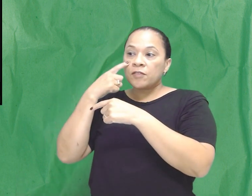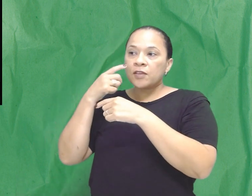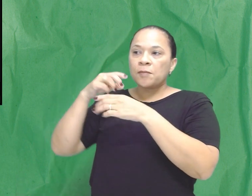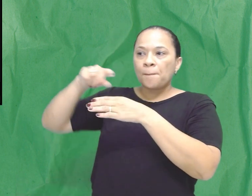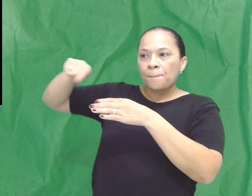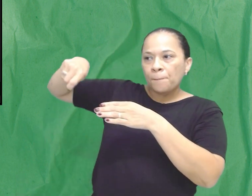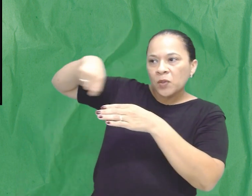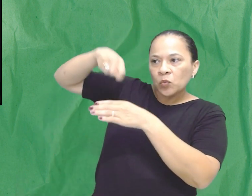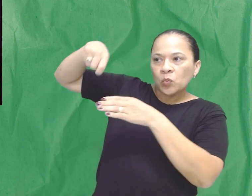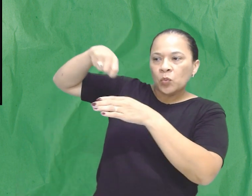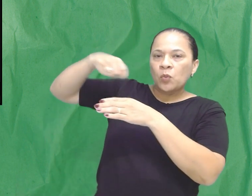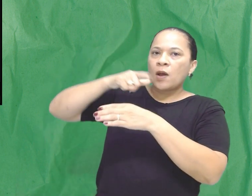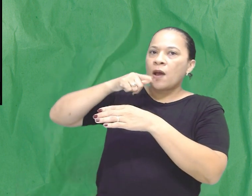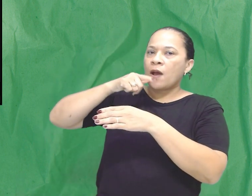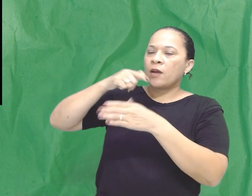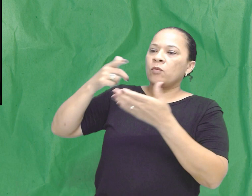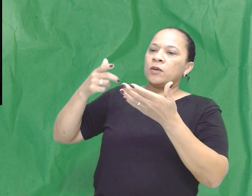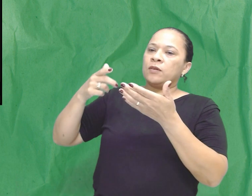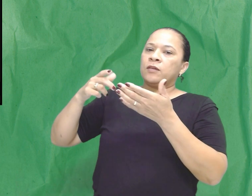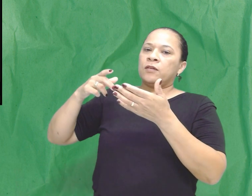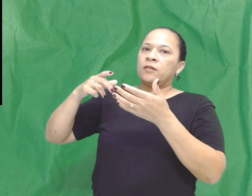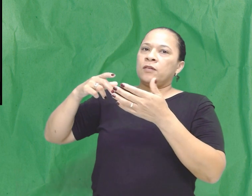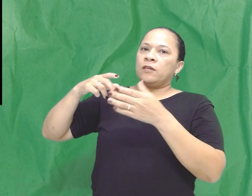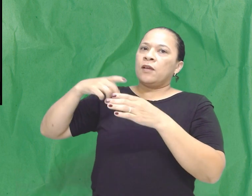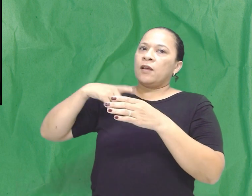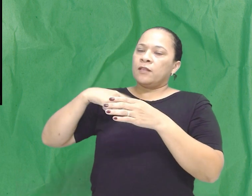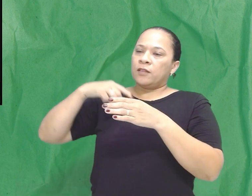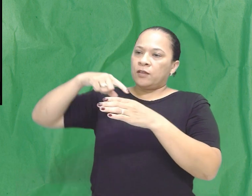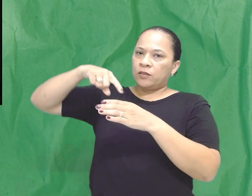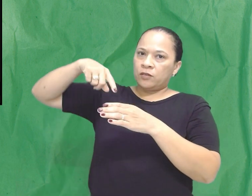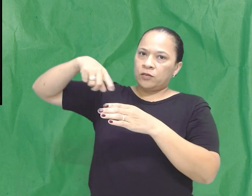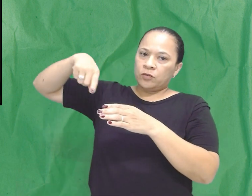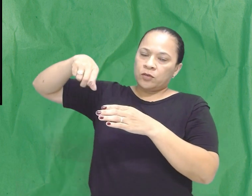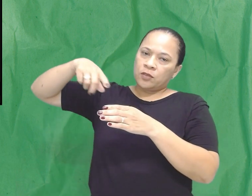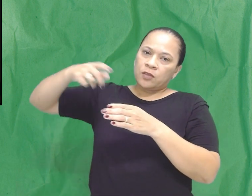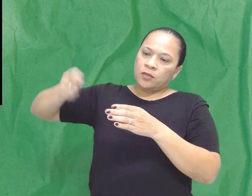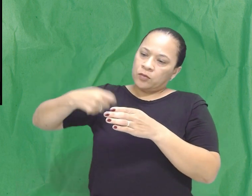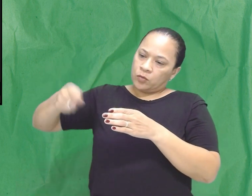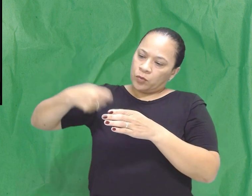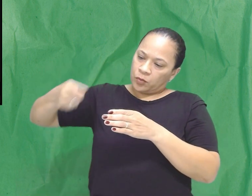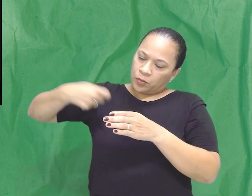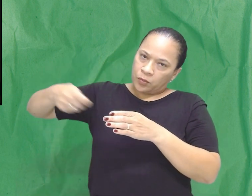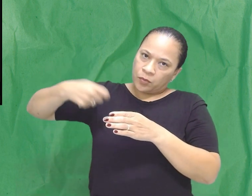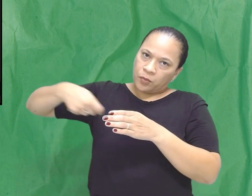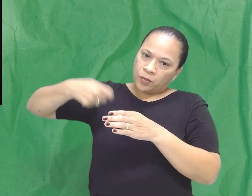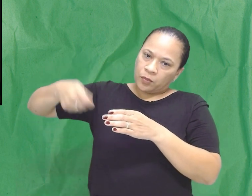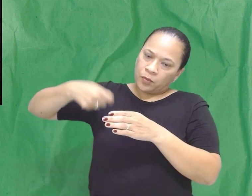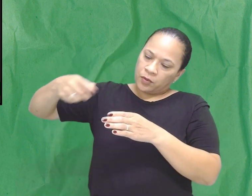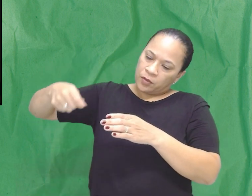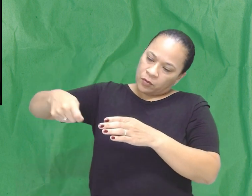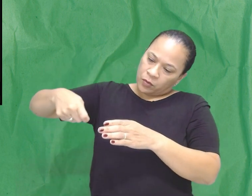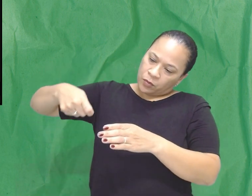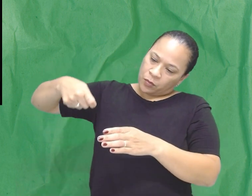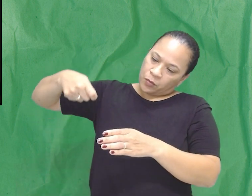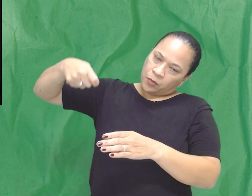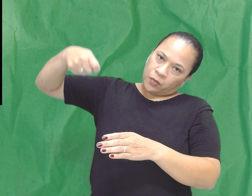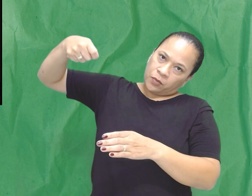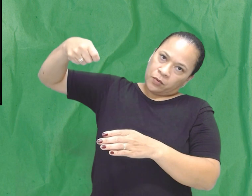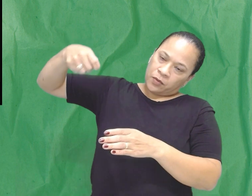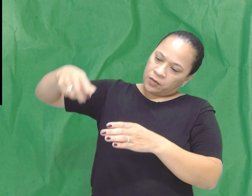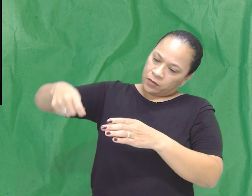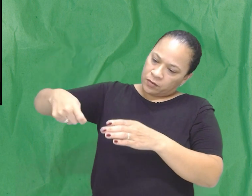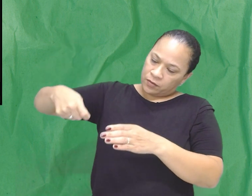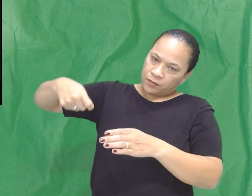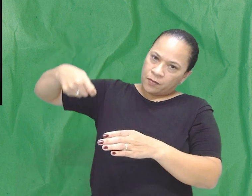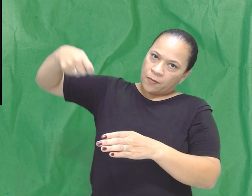água, você começa batendo a sua espátula e ao puxar